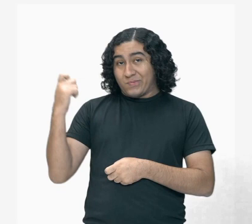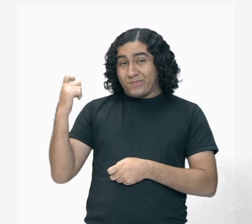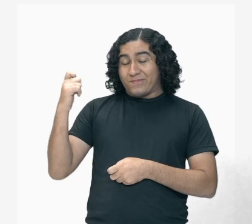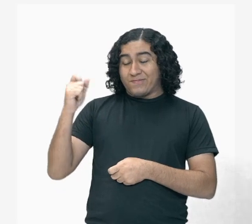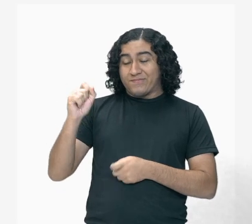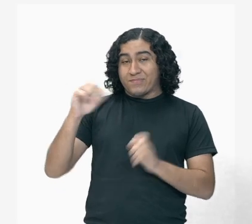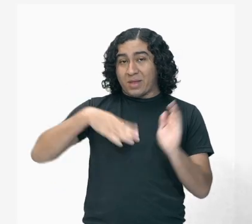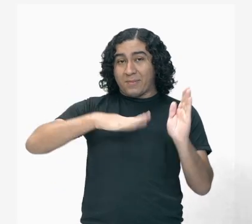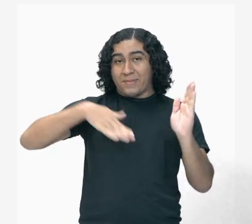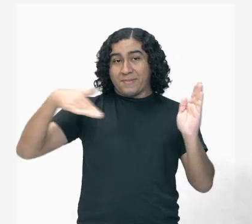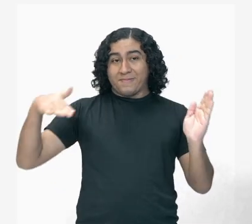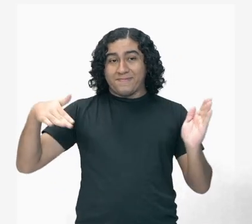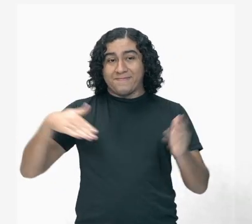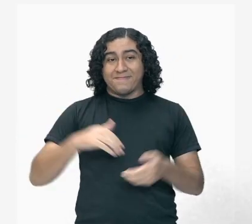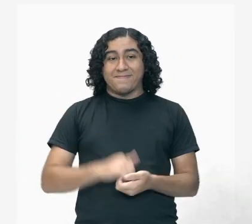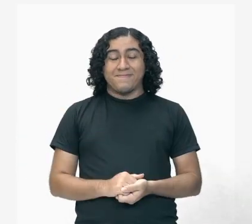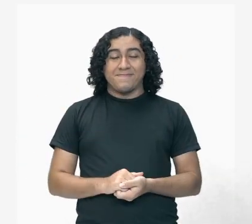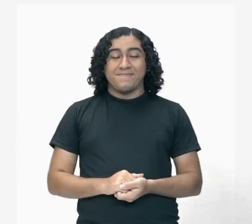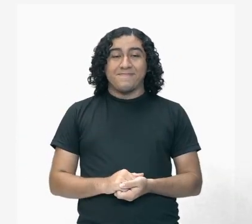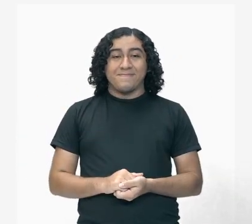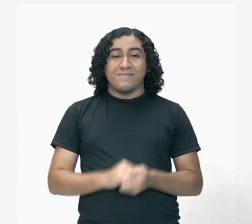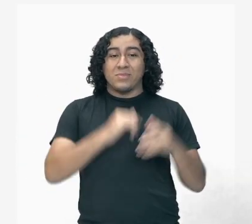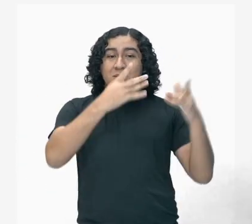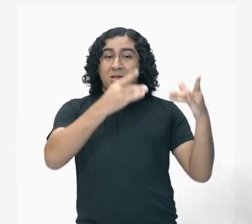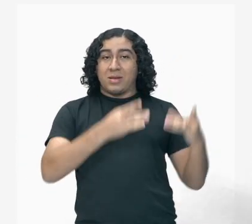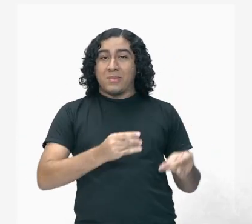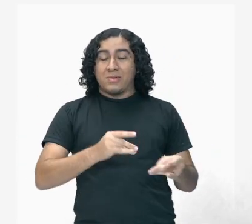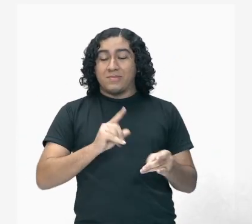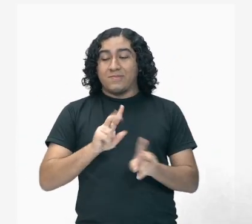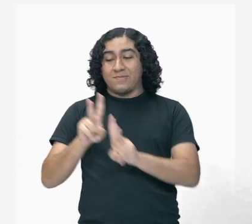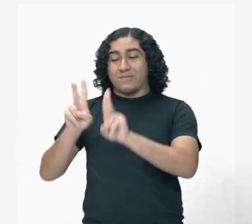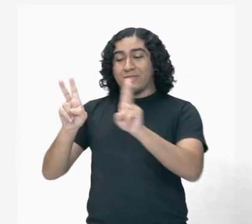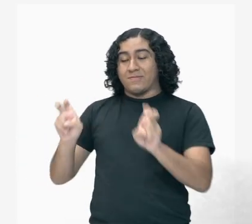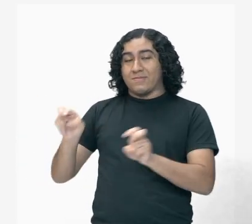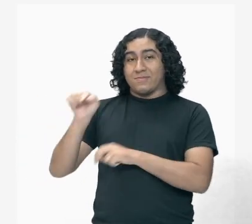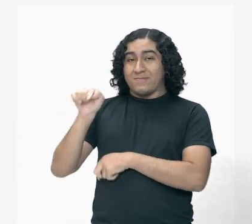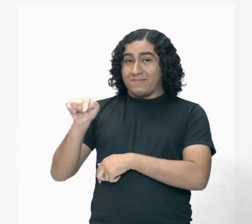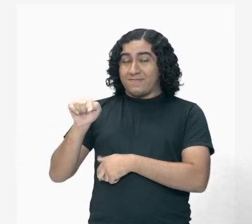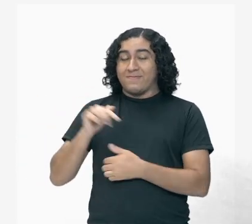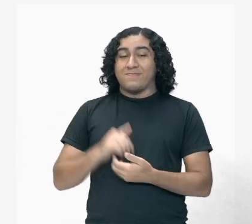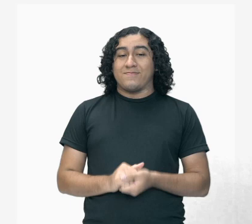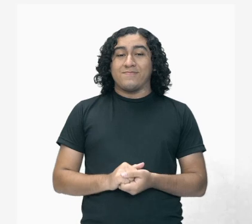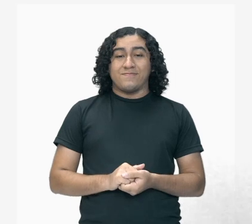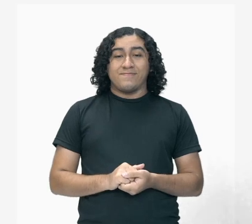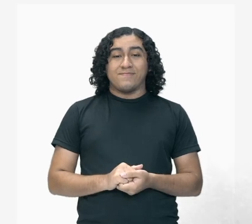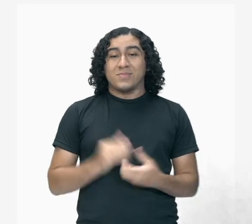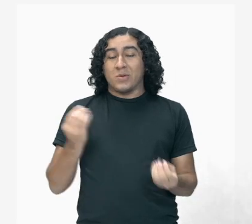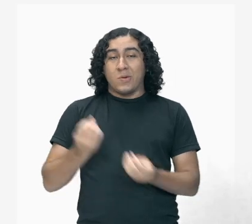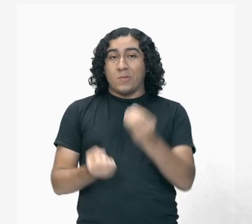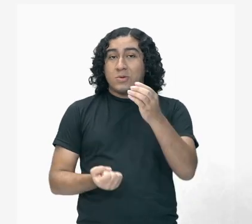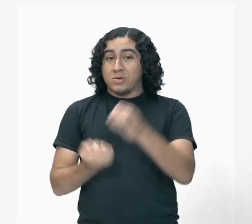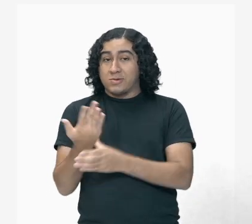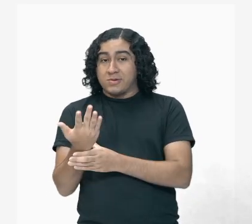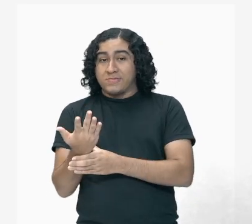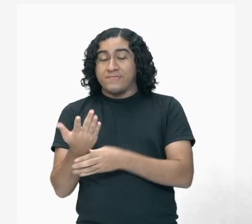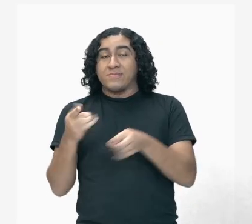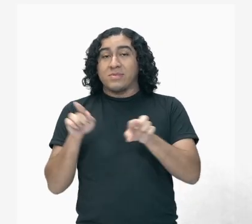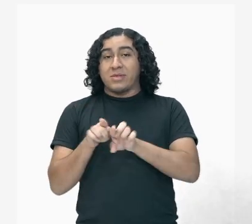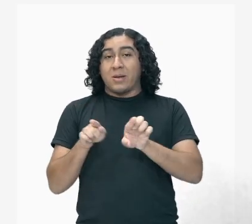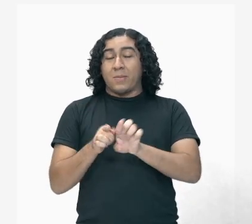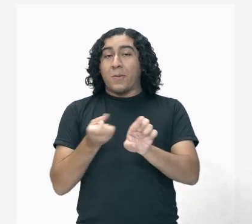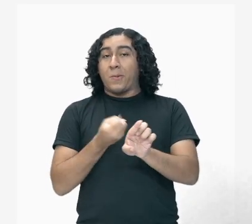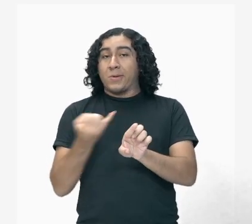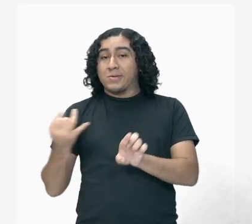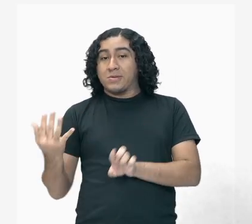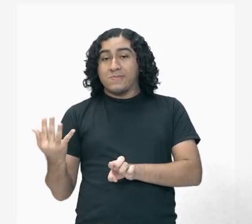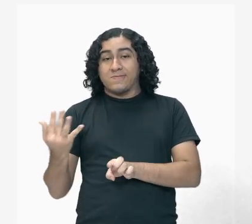tá então nós temos no detalhamento o som Fontes sonoras e qualidade do